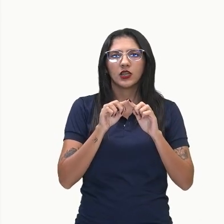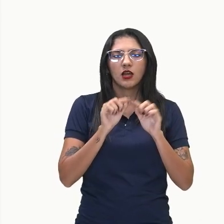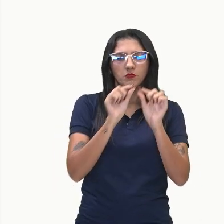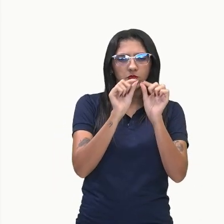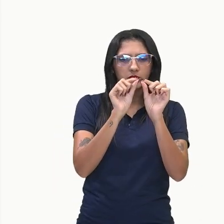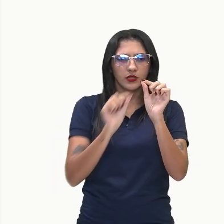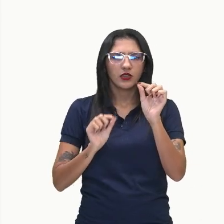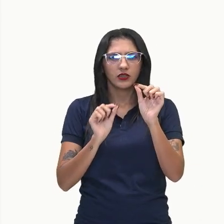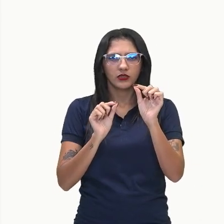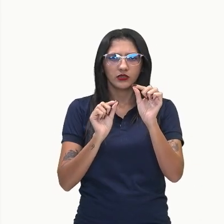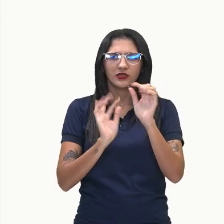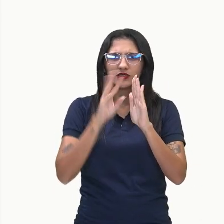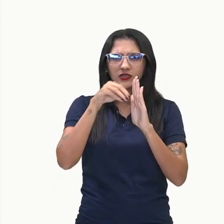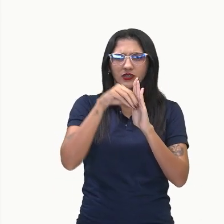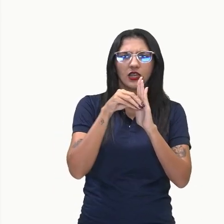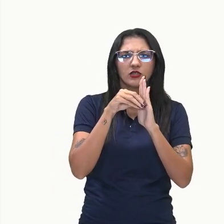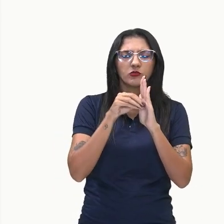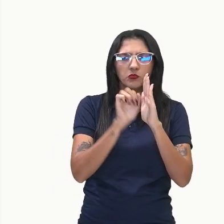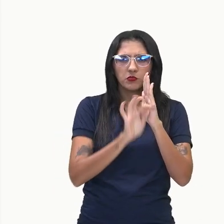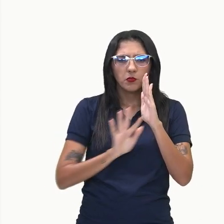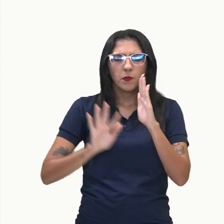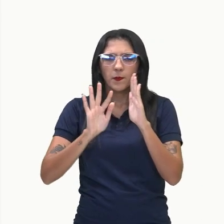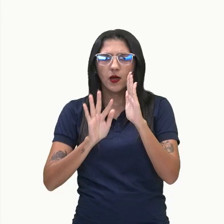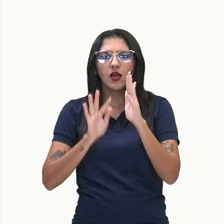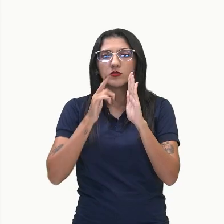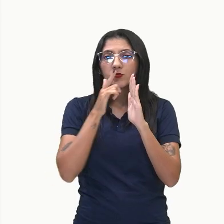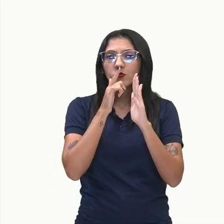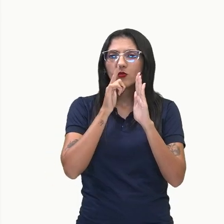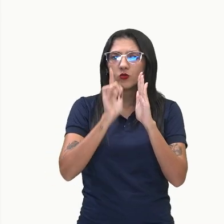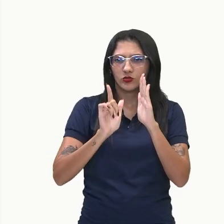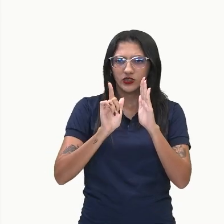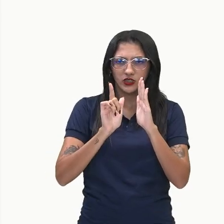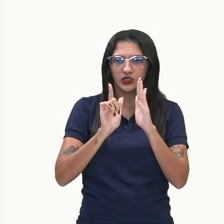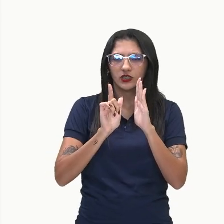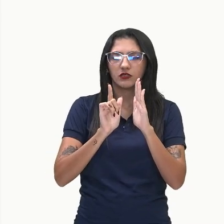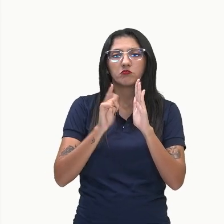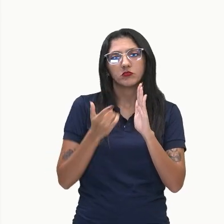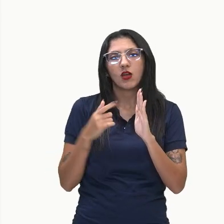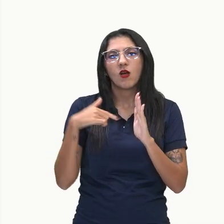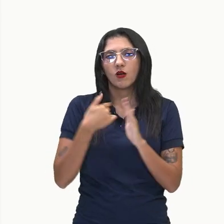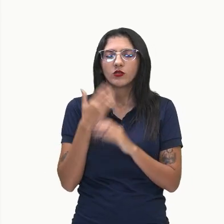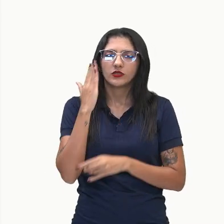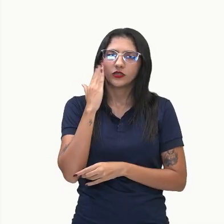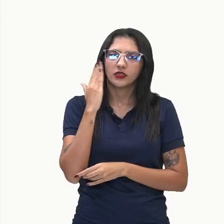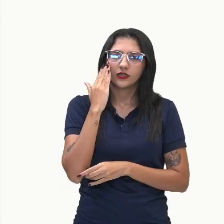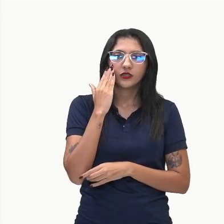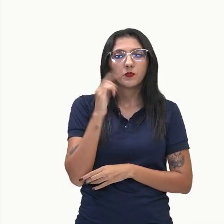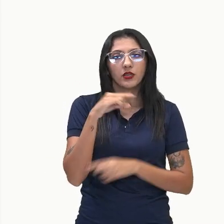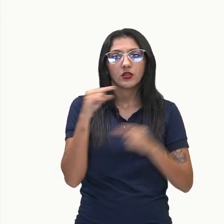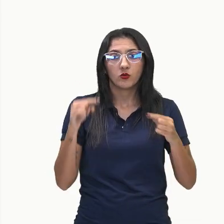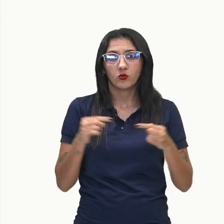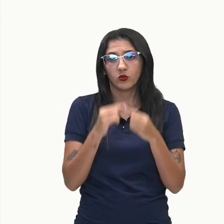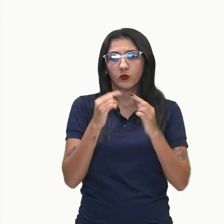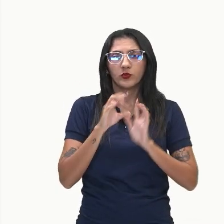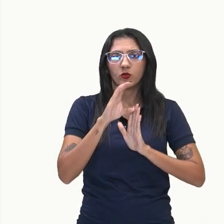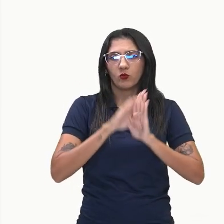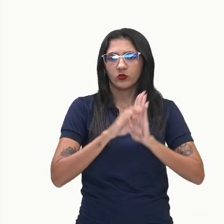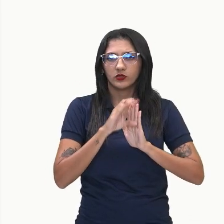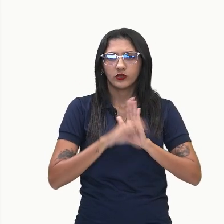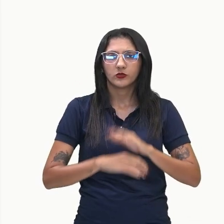se a reta que traçada por esse ponto estiver completamente dentro do polígono, esse polígono é um polígono